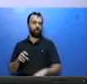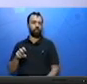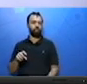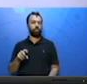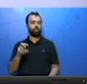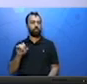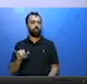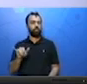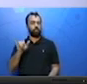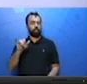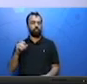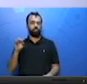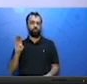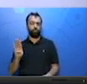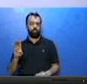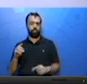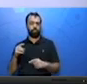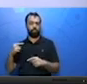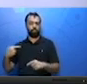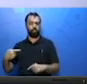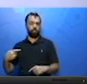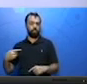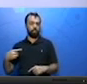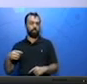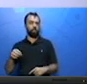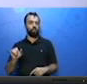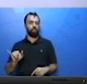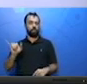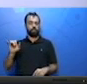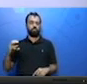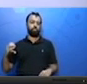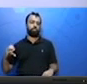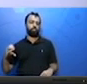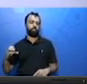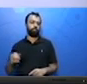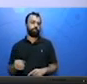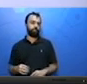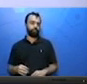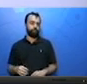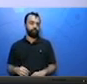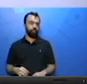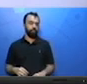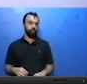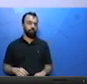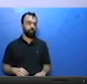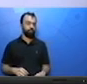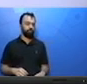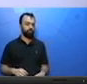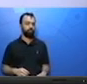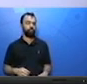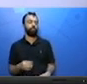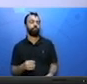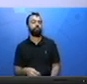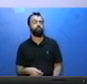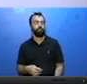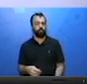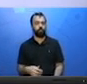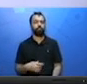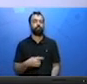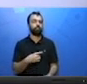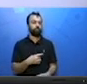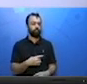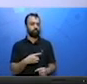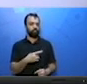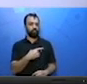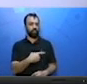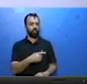X do B é menos 3, dá uma olhada lá na figura. O x do C é 3, o